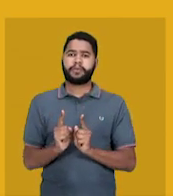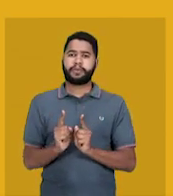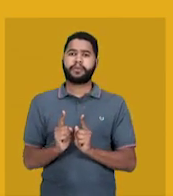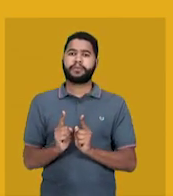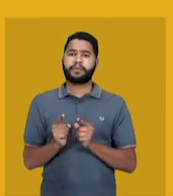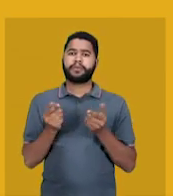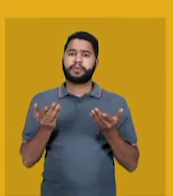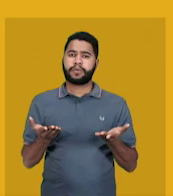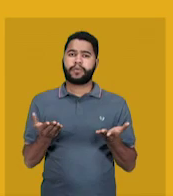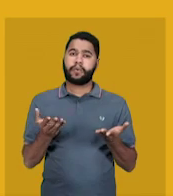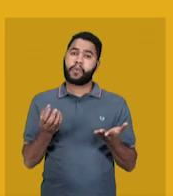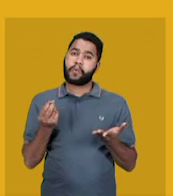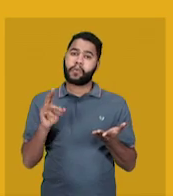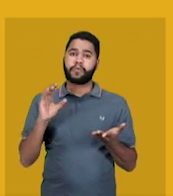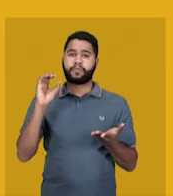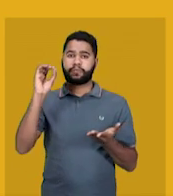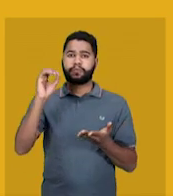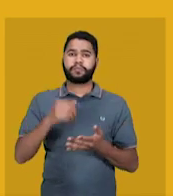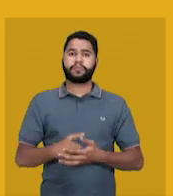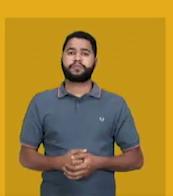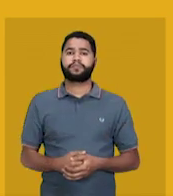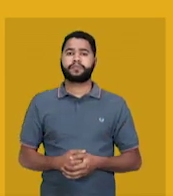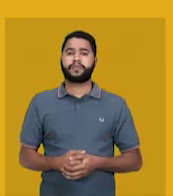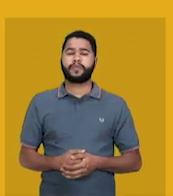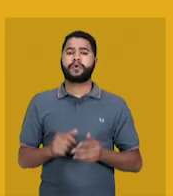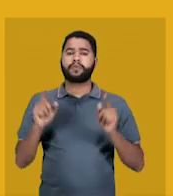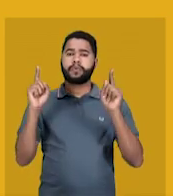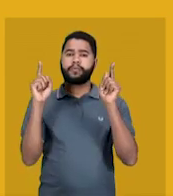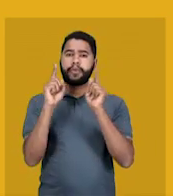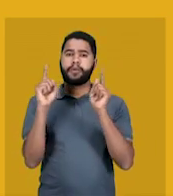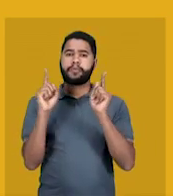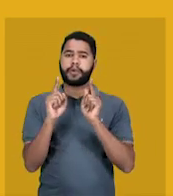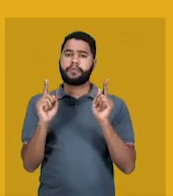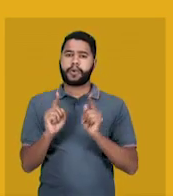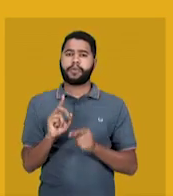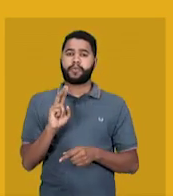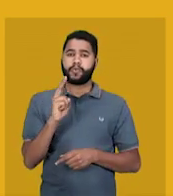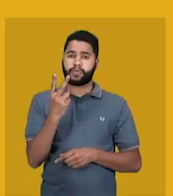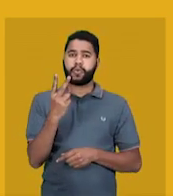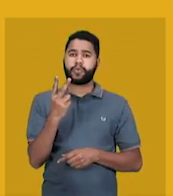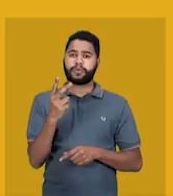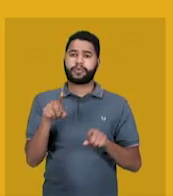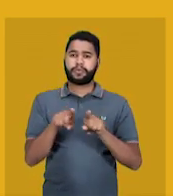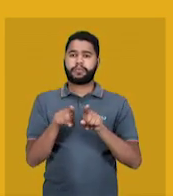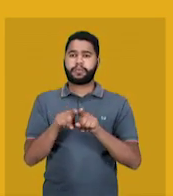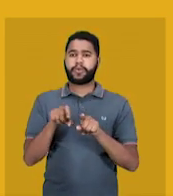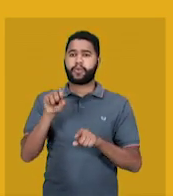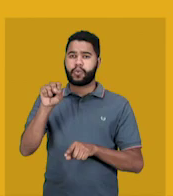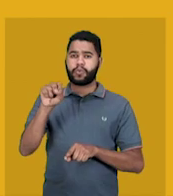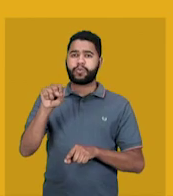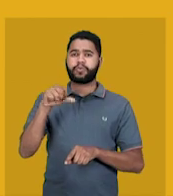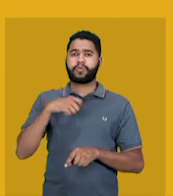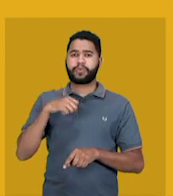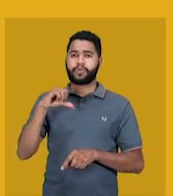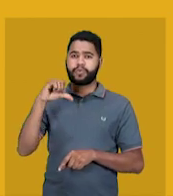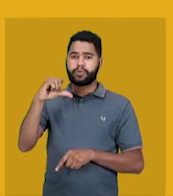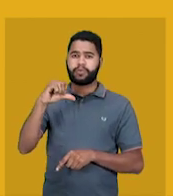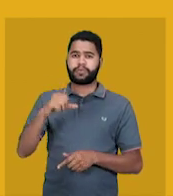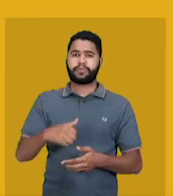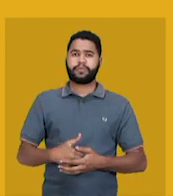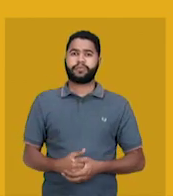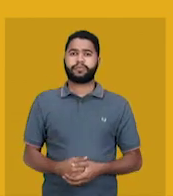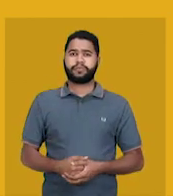cortando o zero vou simplificar aqui por dois dá oito e aqui da